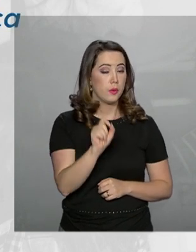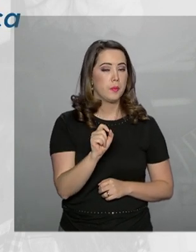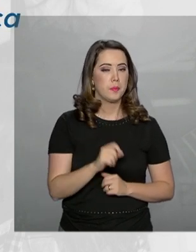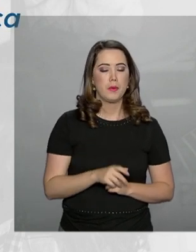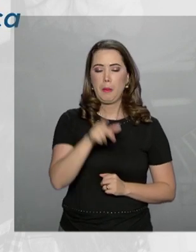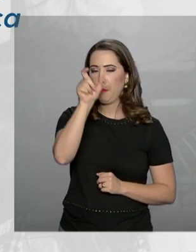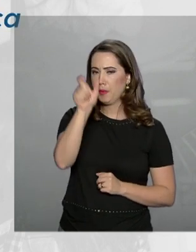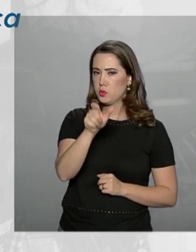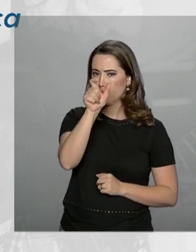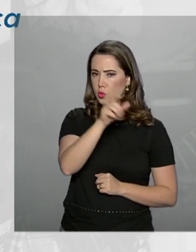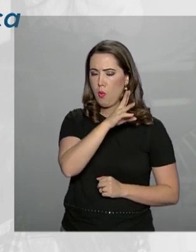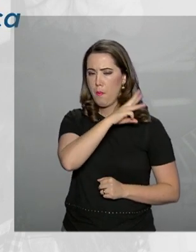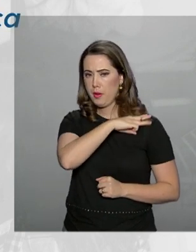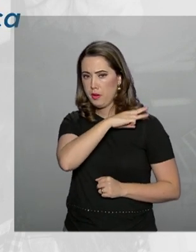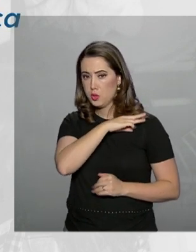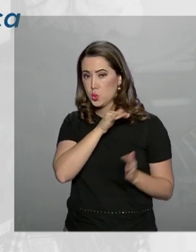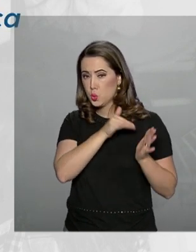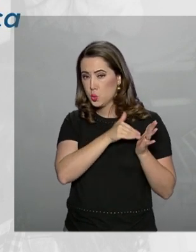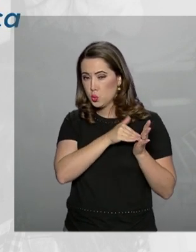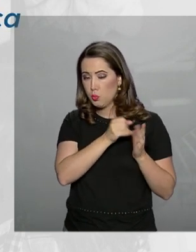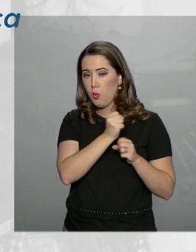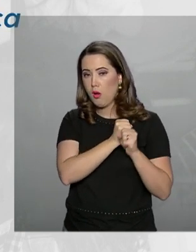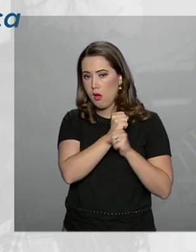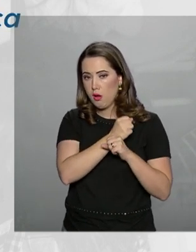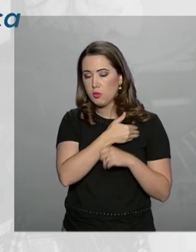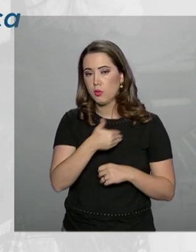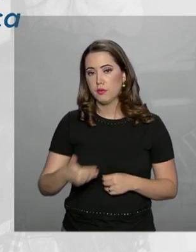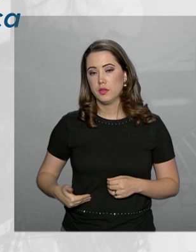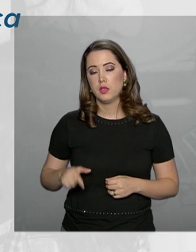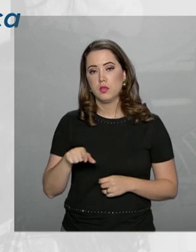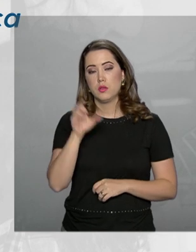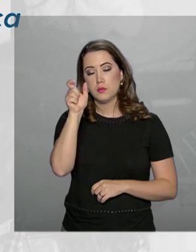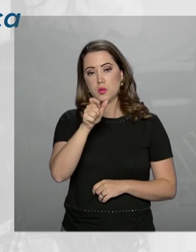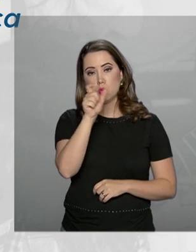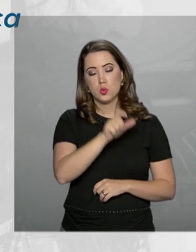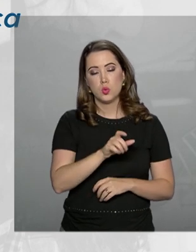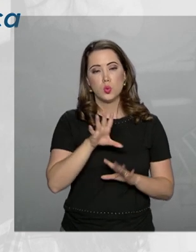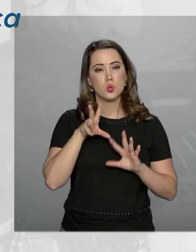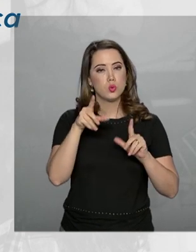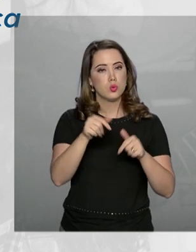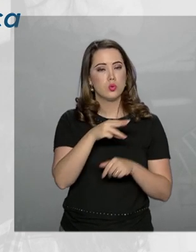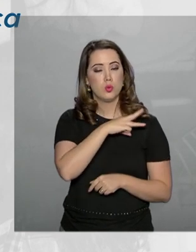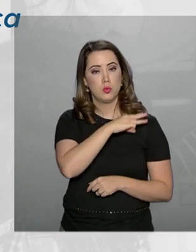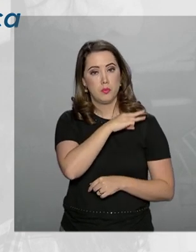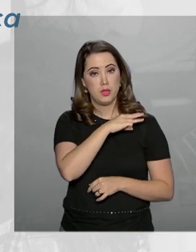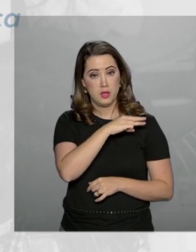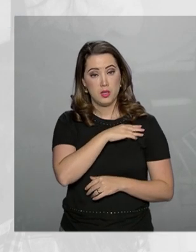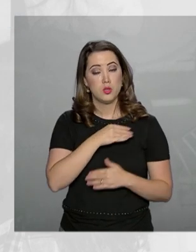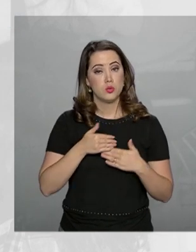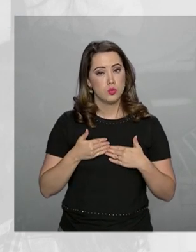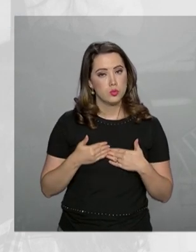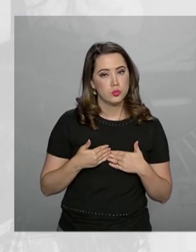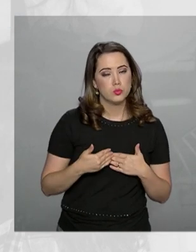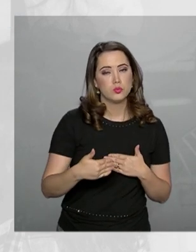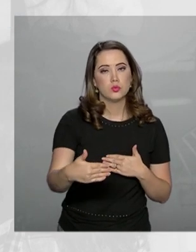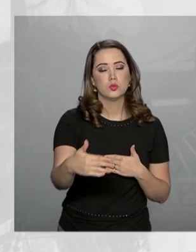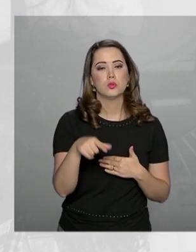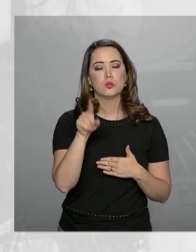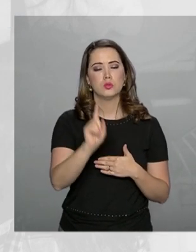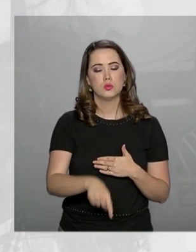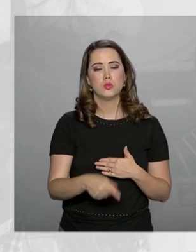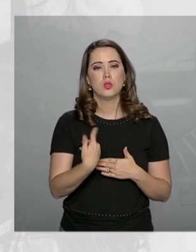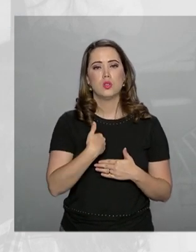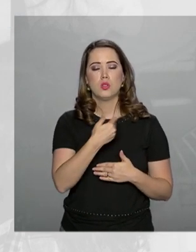último ano do ensino médio na rede pública e os candidatos que cursaram todo o ensino médio na rede pública ou como